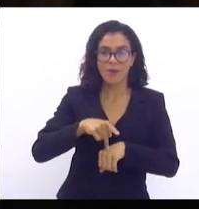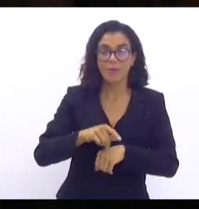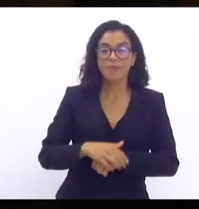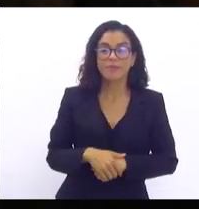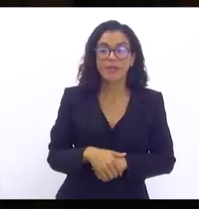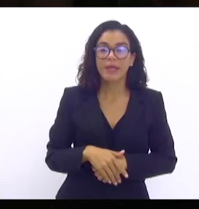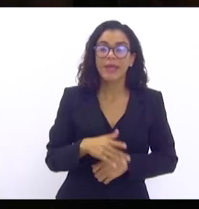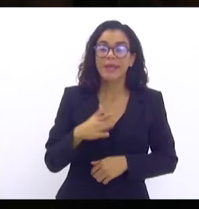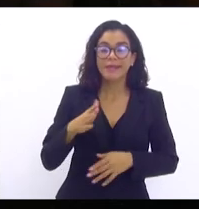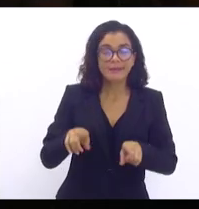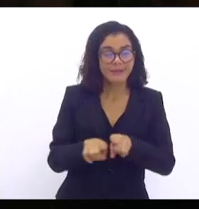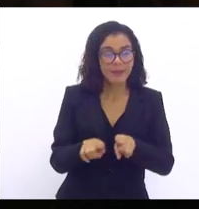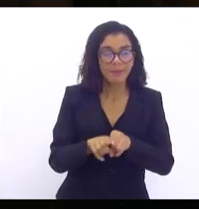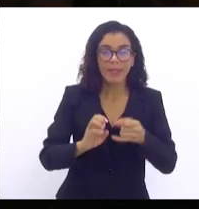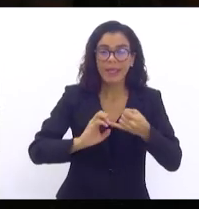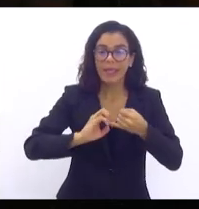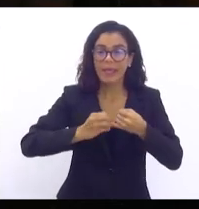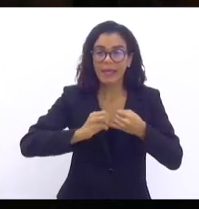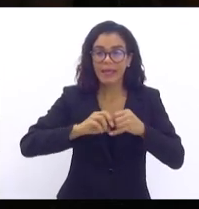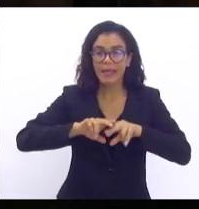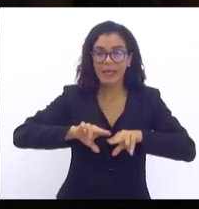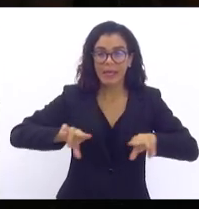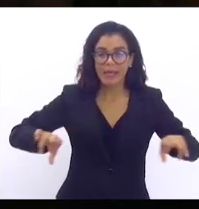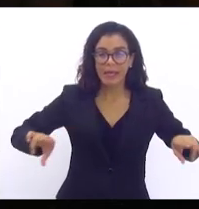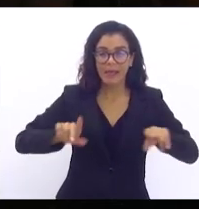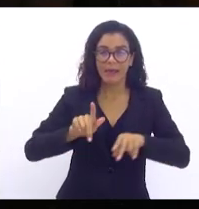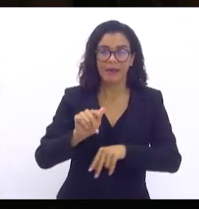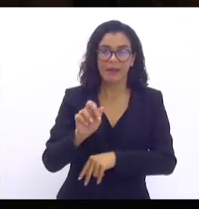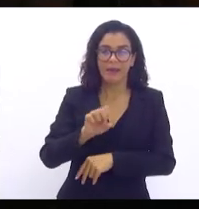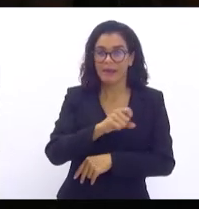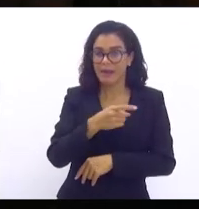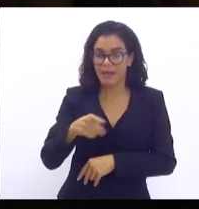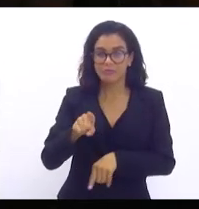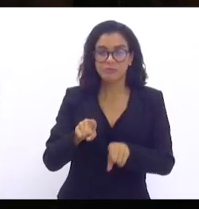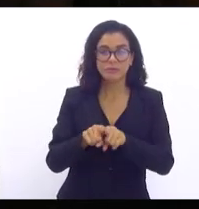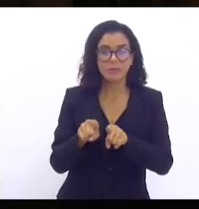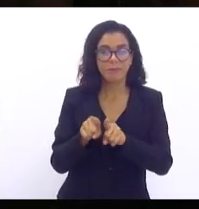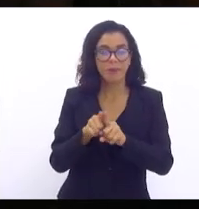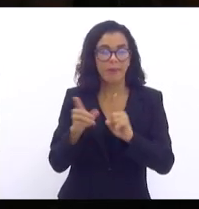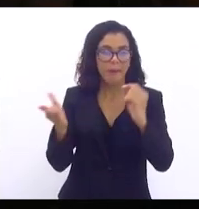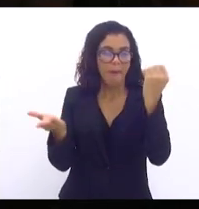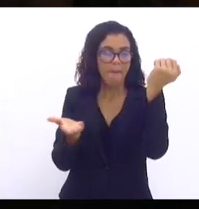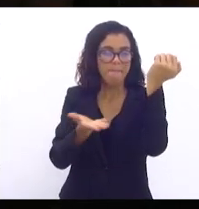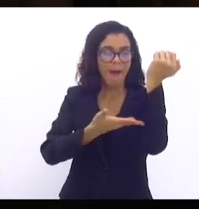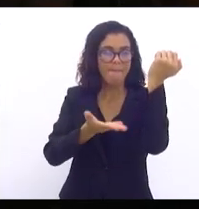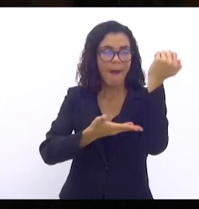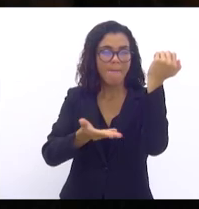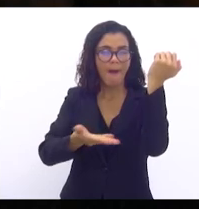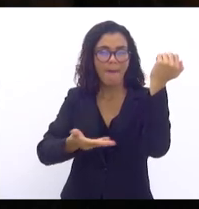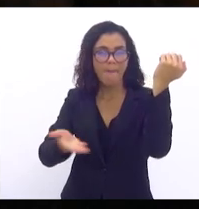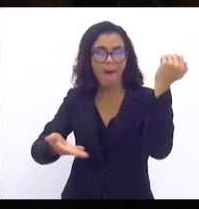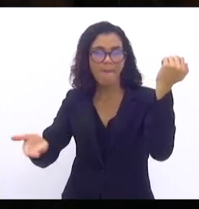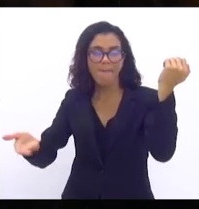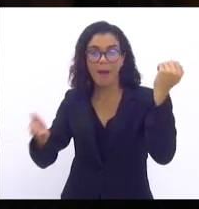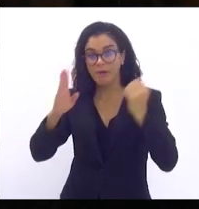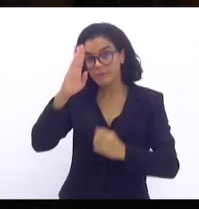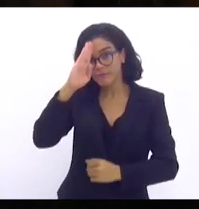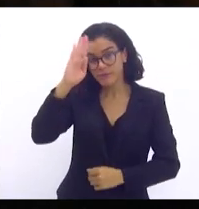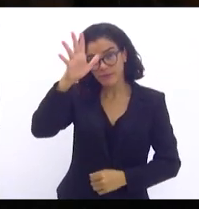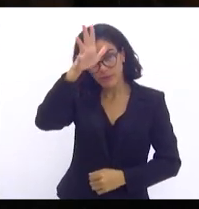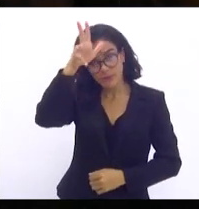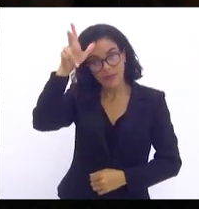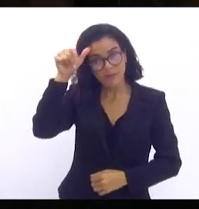muitas vezes devastando muitas florestas, principalmente a amazônica,